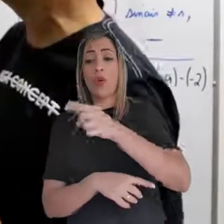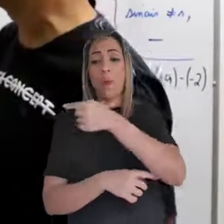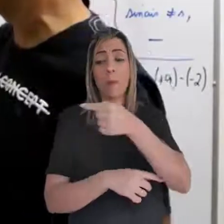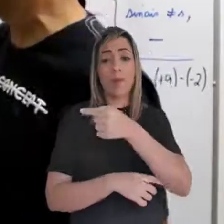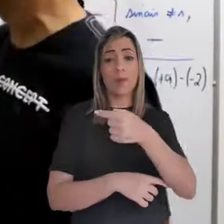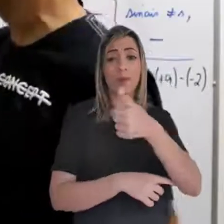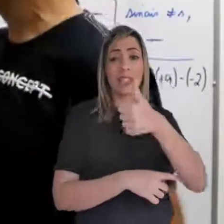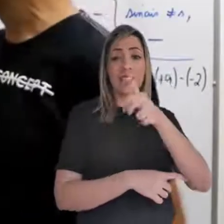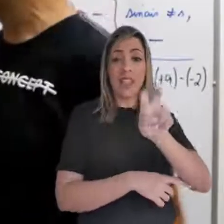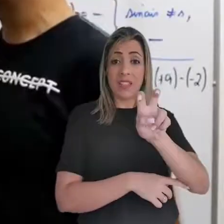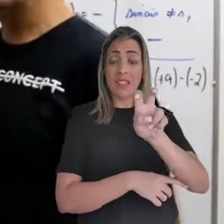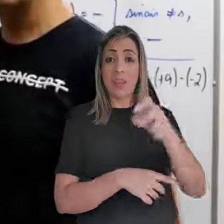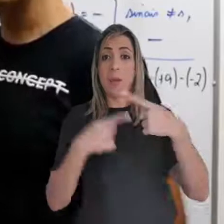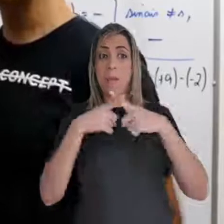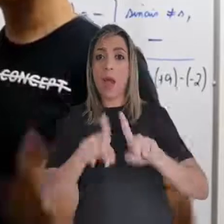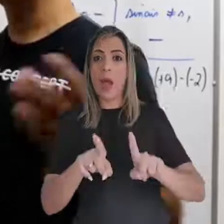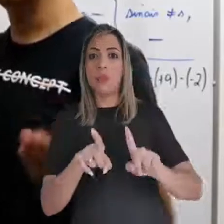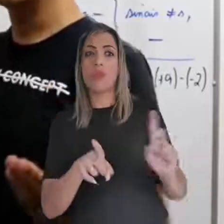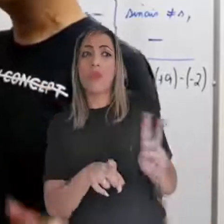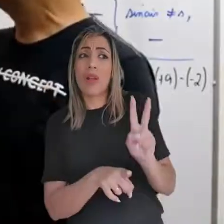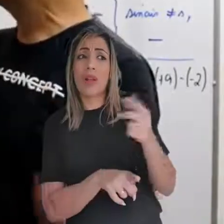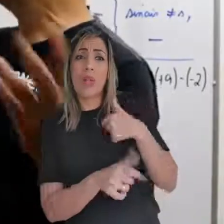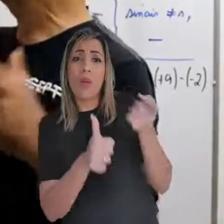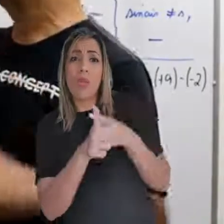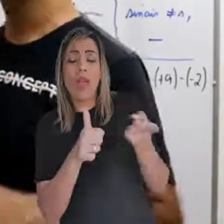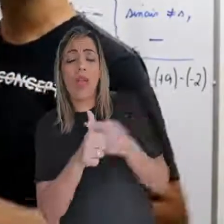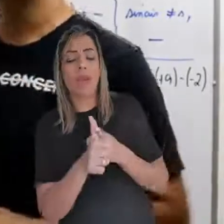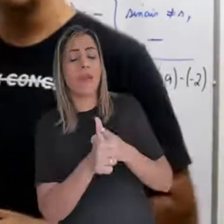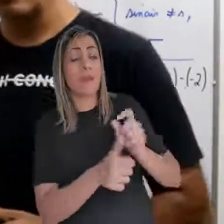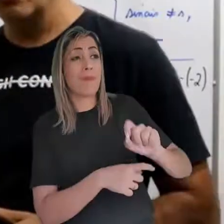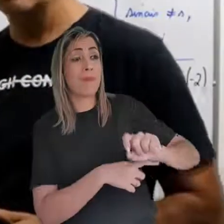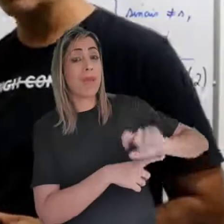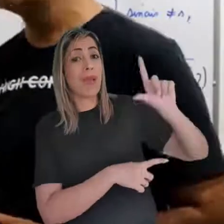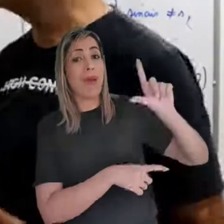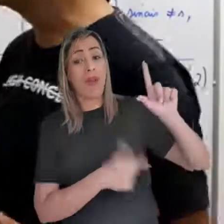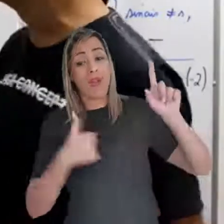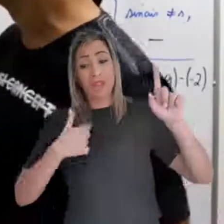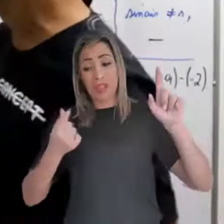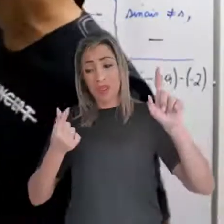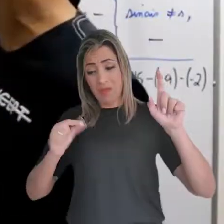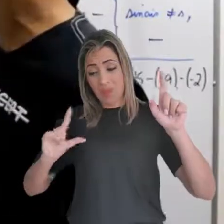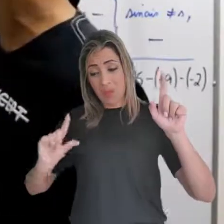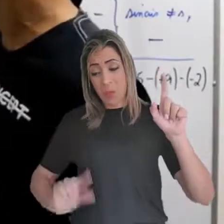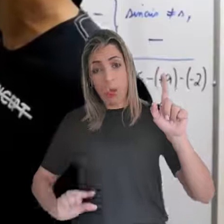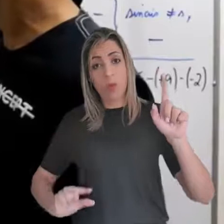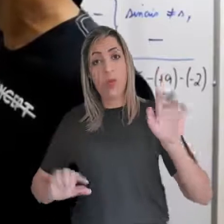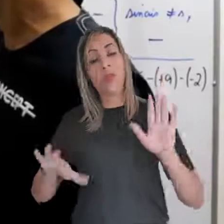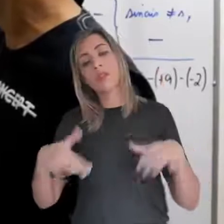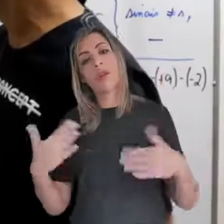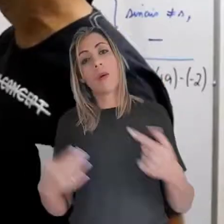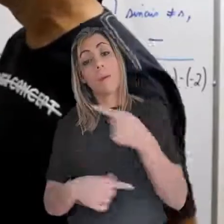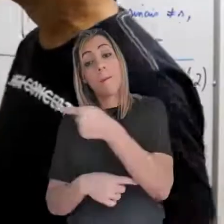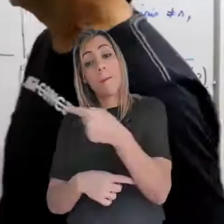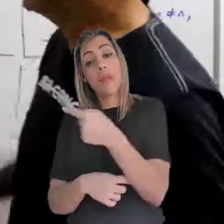dá 6. Porém, o valor que eu devia era maior do que o valor que eu tinha. Portanto, aqui